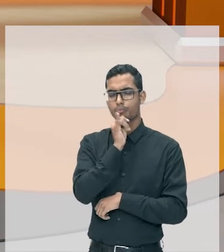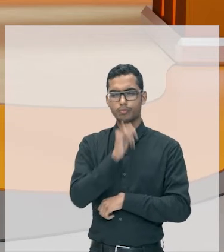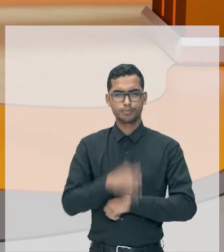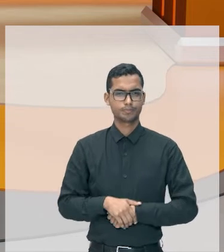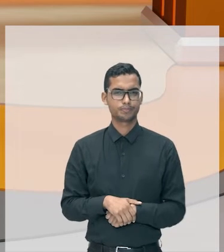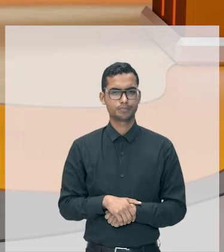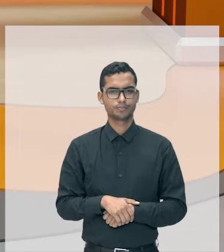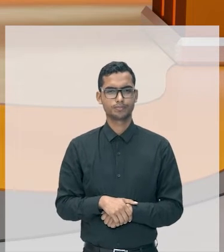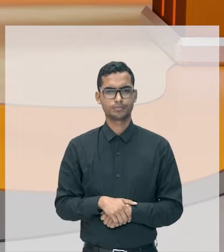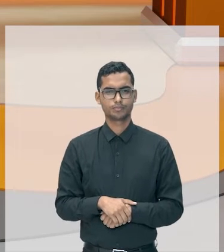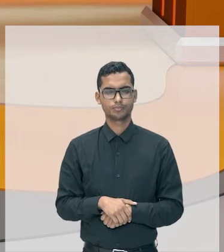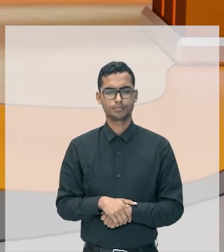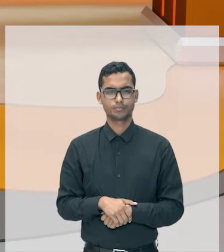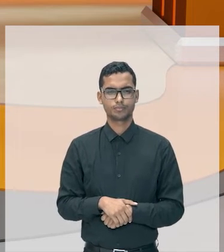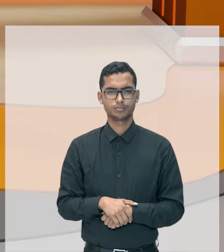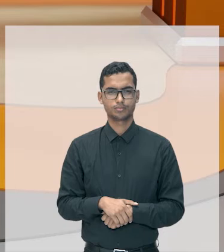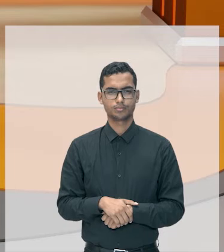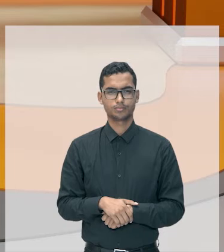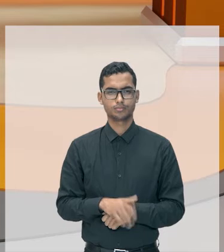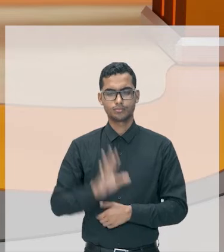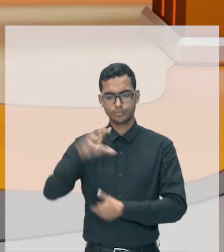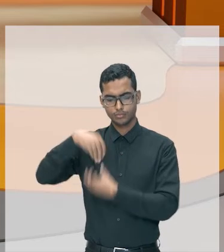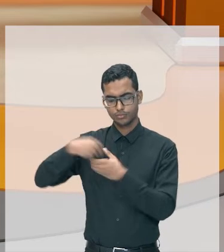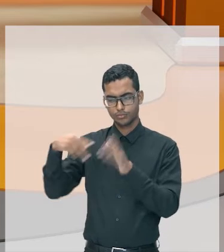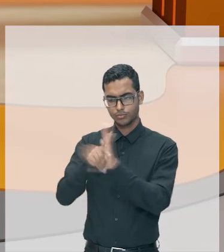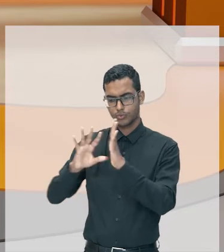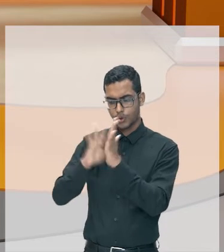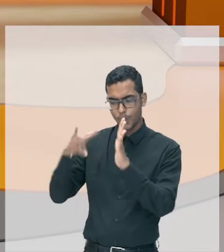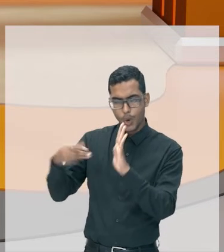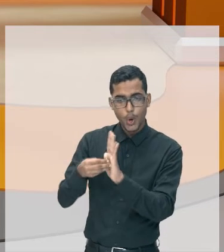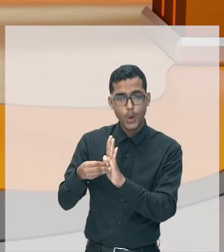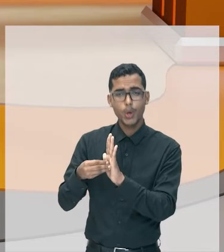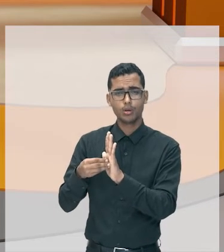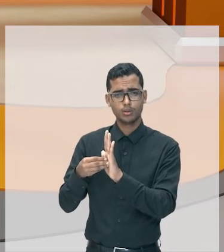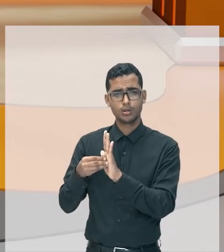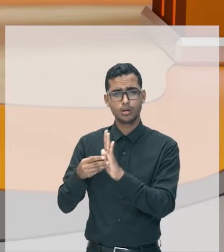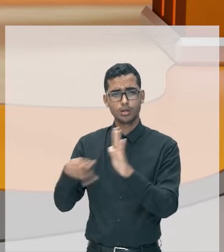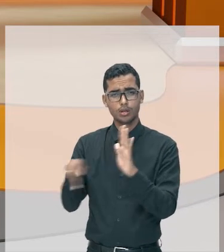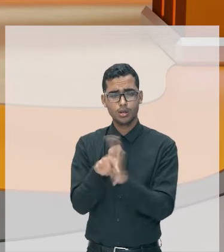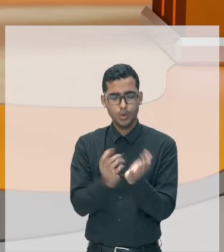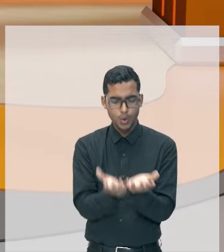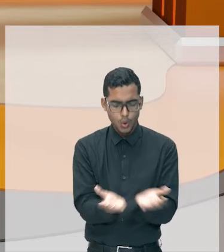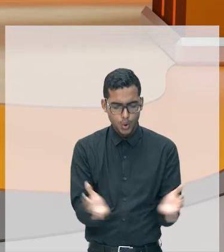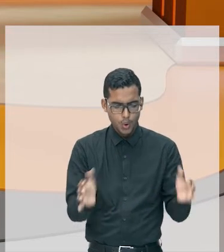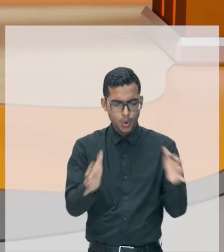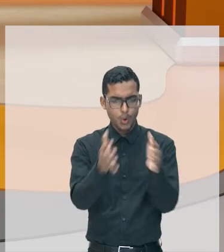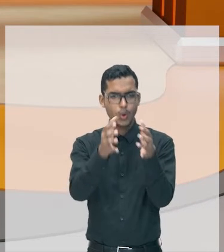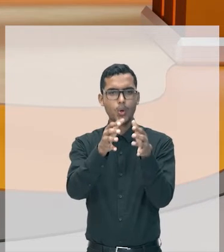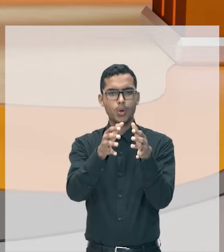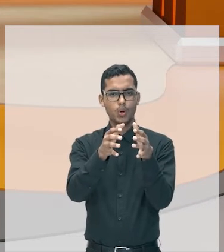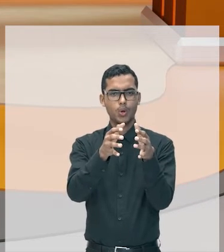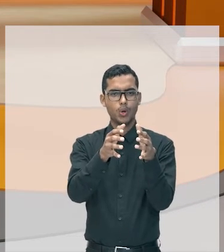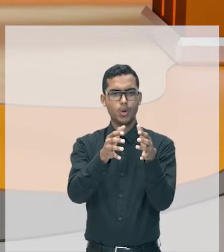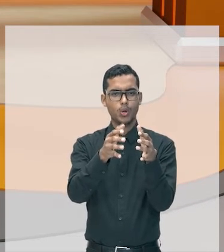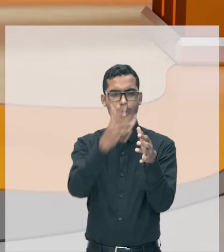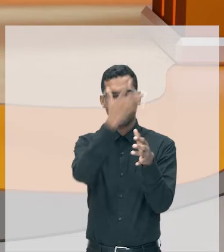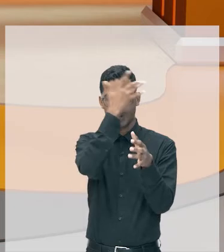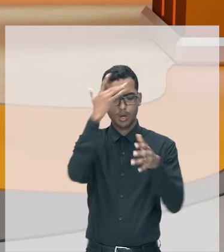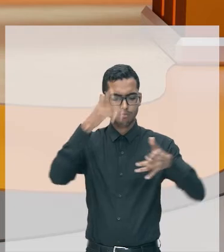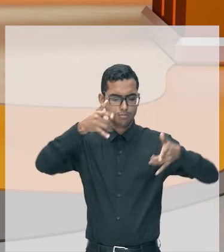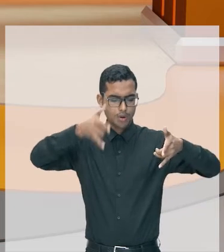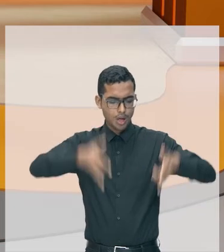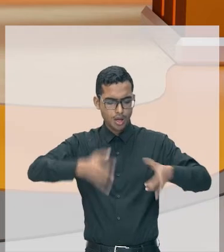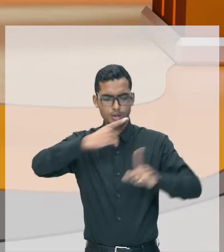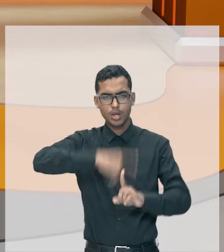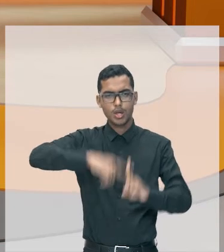algo comum dentro da Amazônia são as urnas funerárias. Elas foram criadas para enterrar as